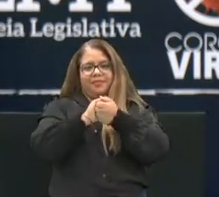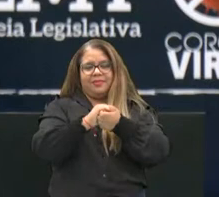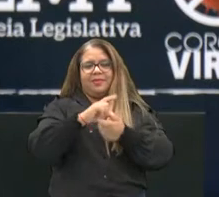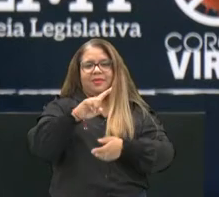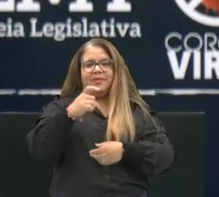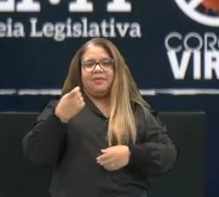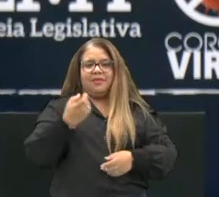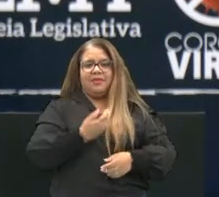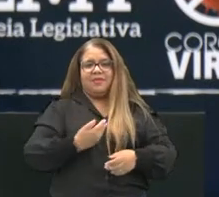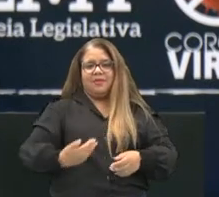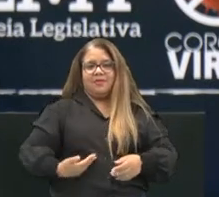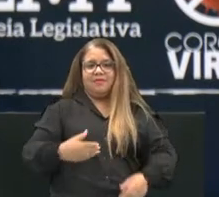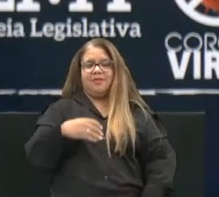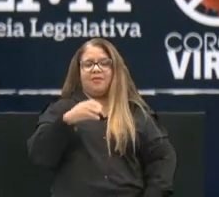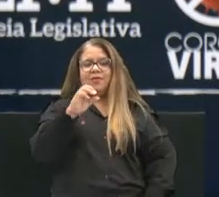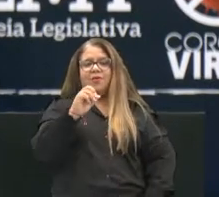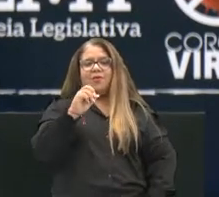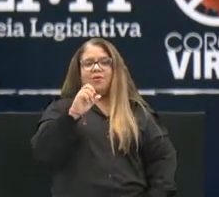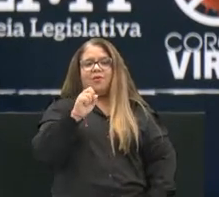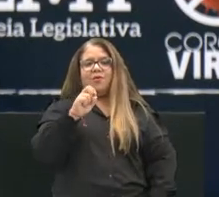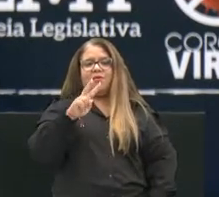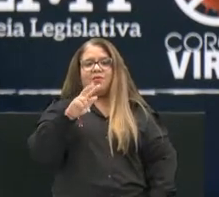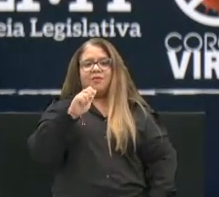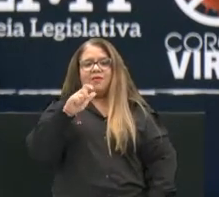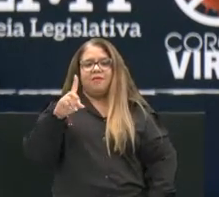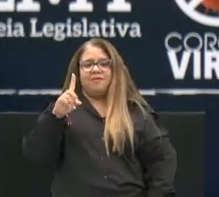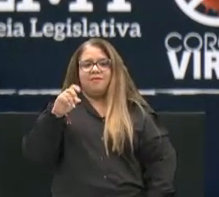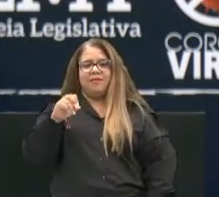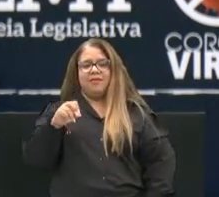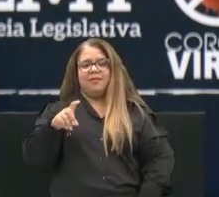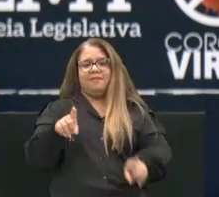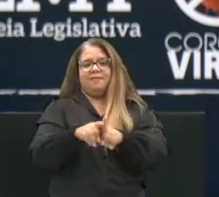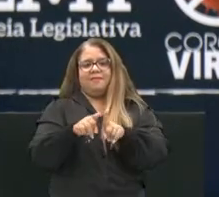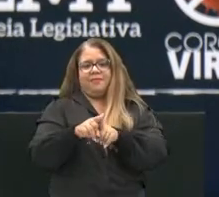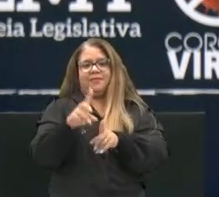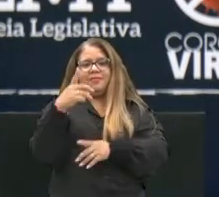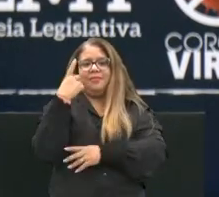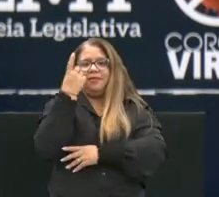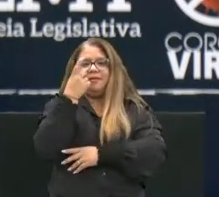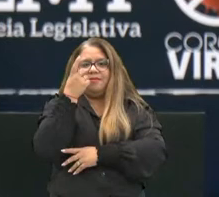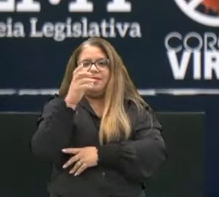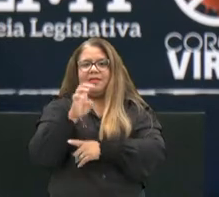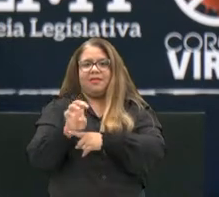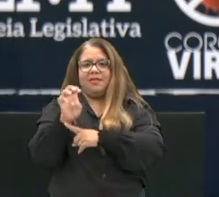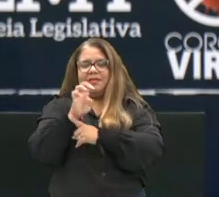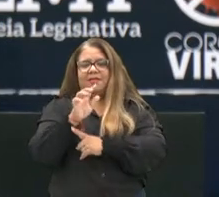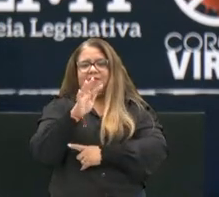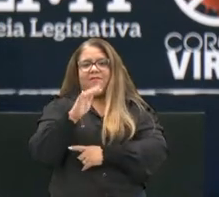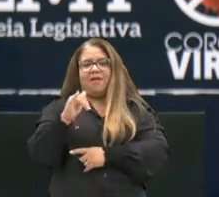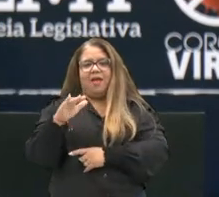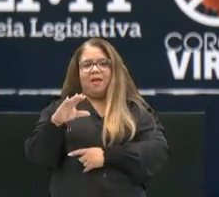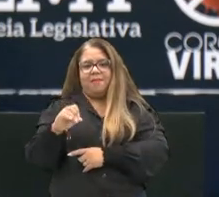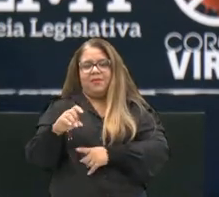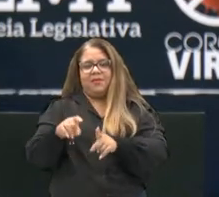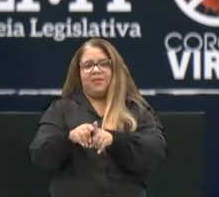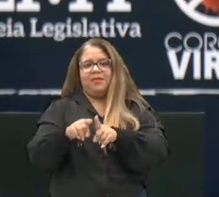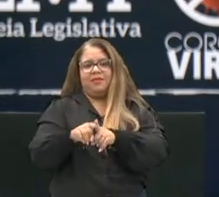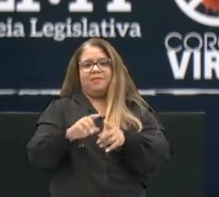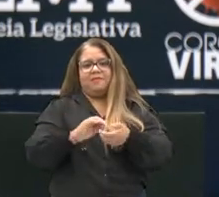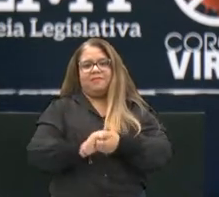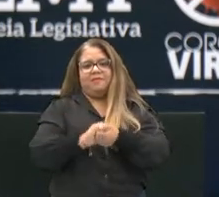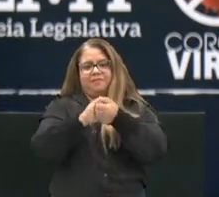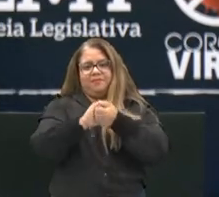ex-governador Oswaldo Sobrinho, deputado estadual Fabinho Tartim, cumprimentar aqui ao